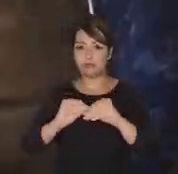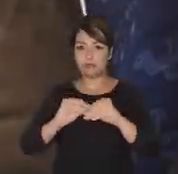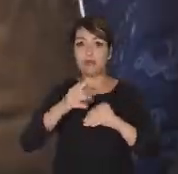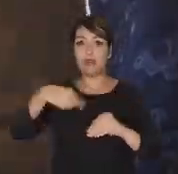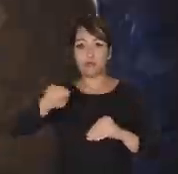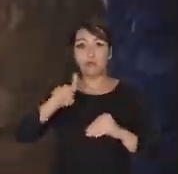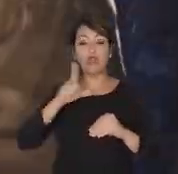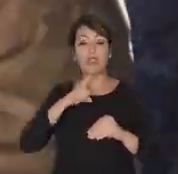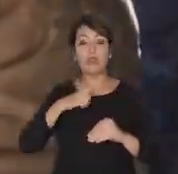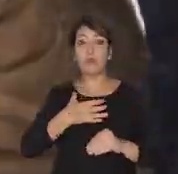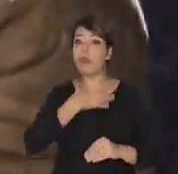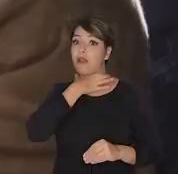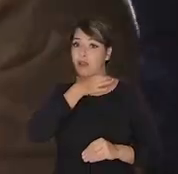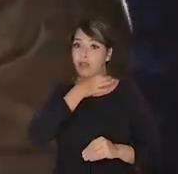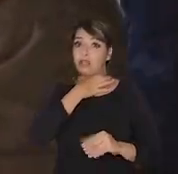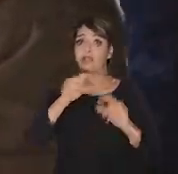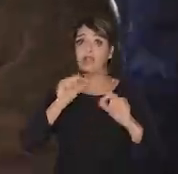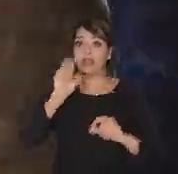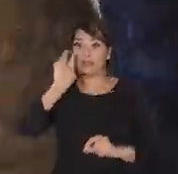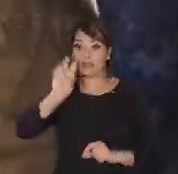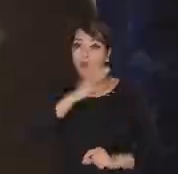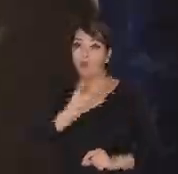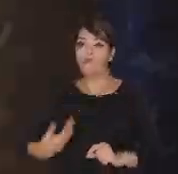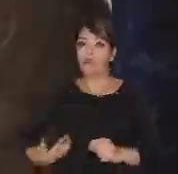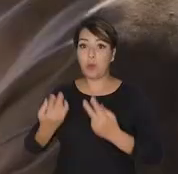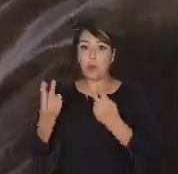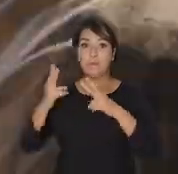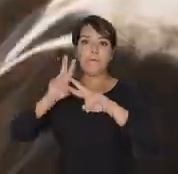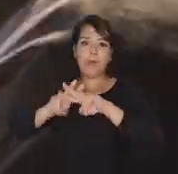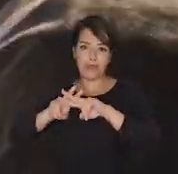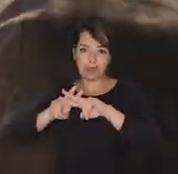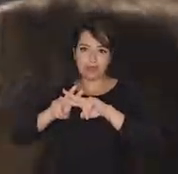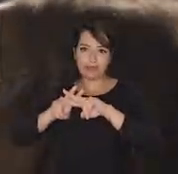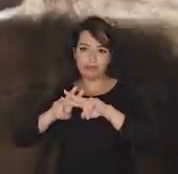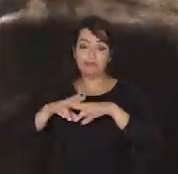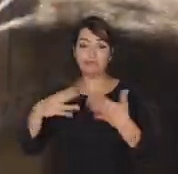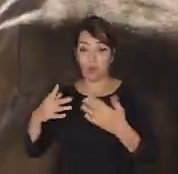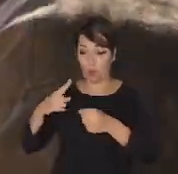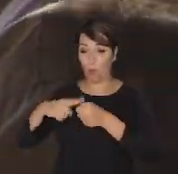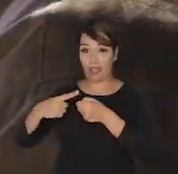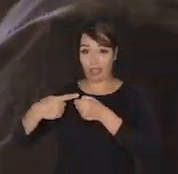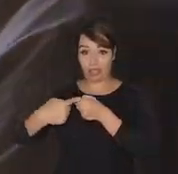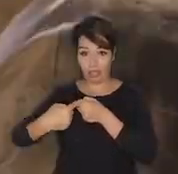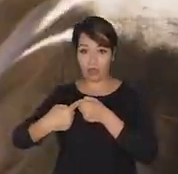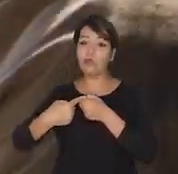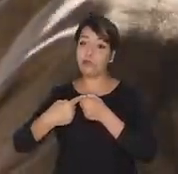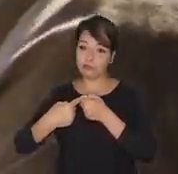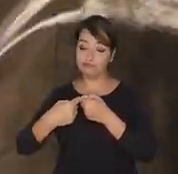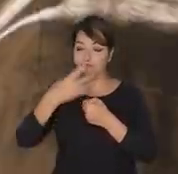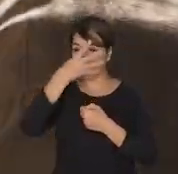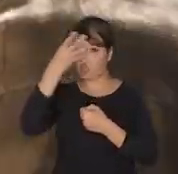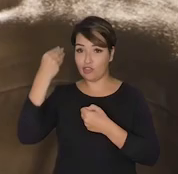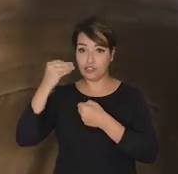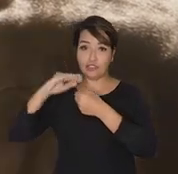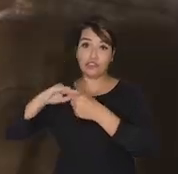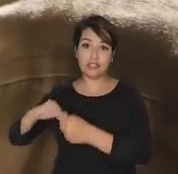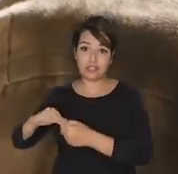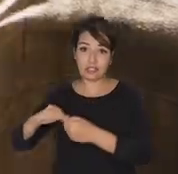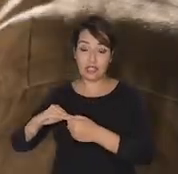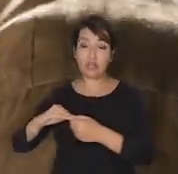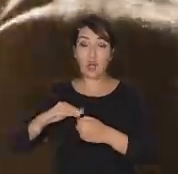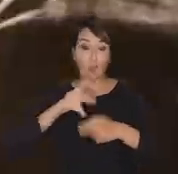profunda. 5 governadores presos. Uma máfia governando o Rio de Janeiro, que fez o interior ser esquecido, que fez o povo